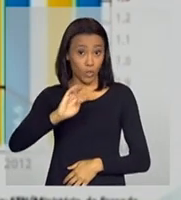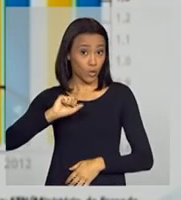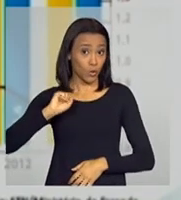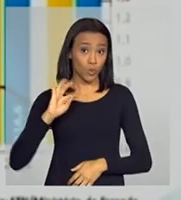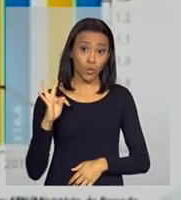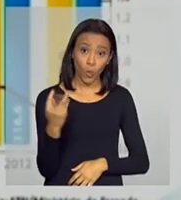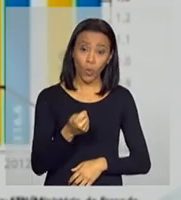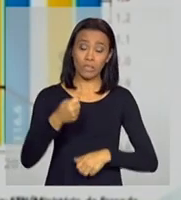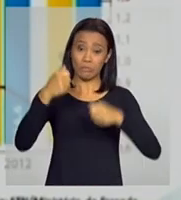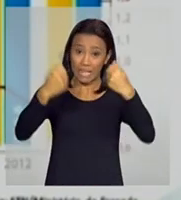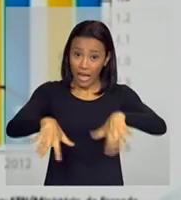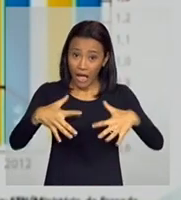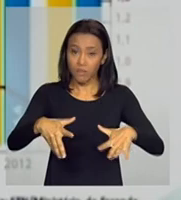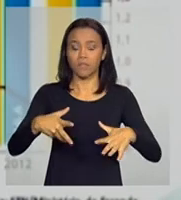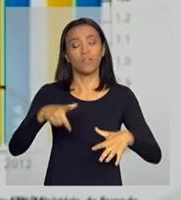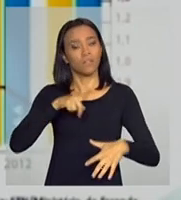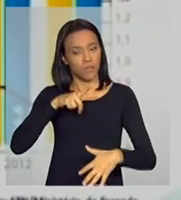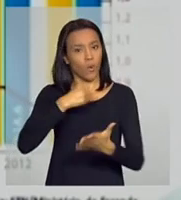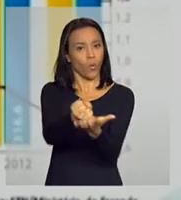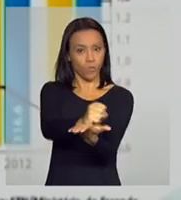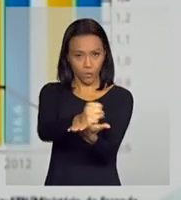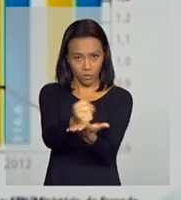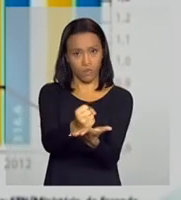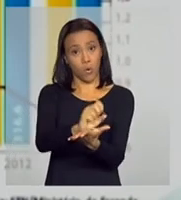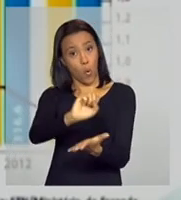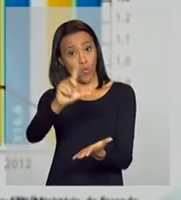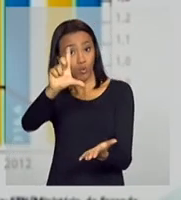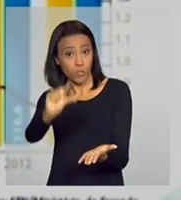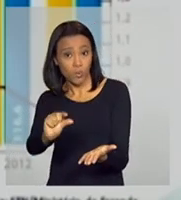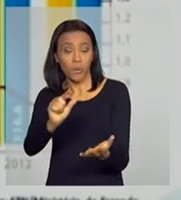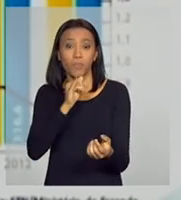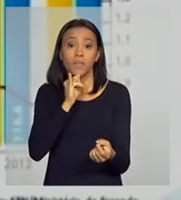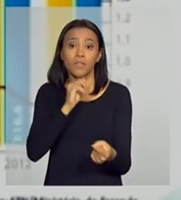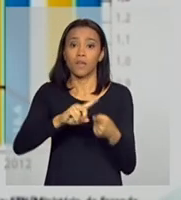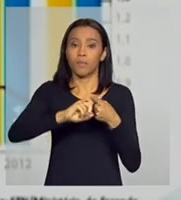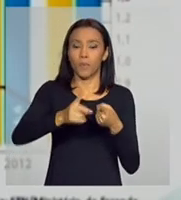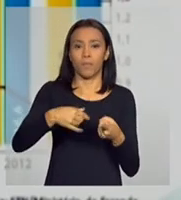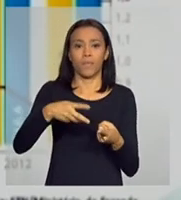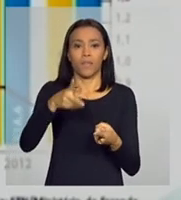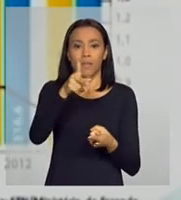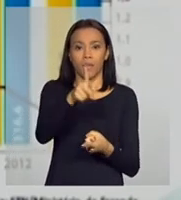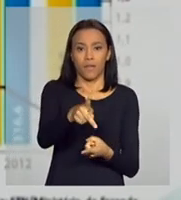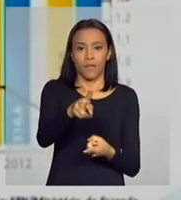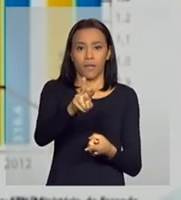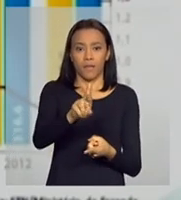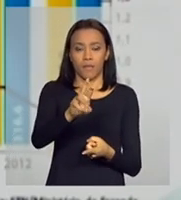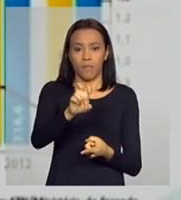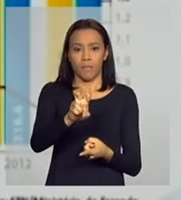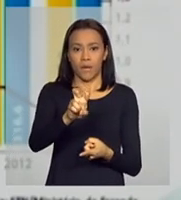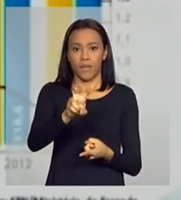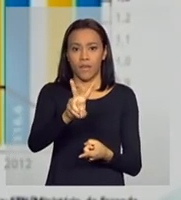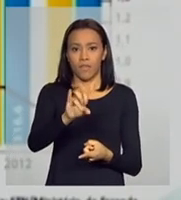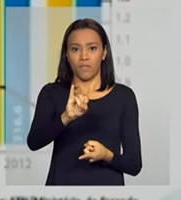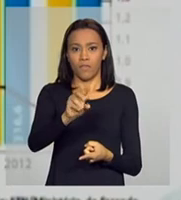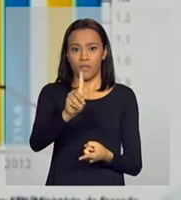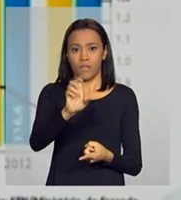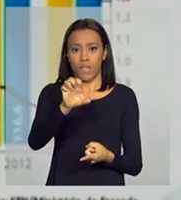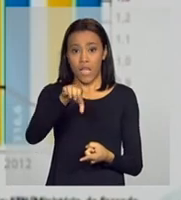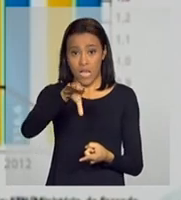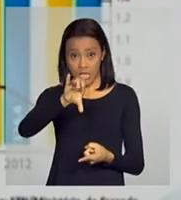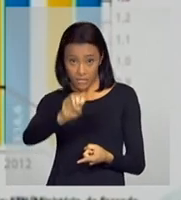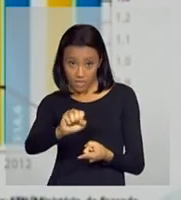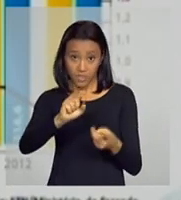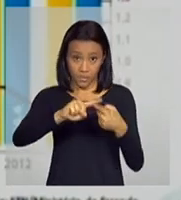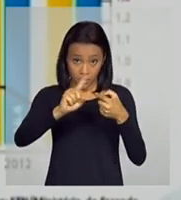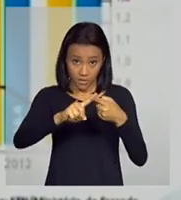estão sob controle ou sendo reduzidas A primeira é Previdência então nós podemos ver que o